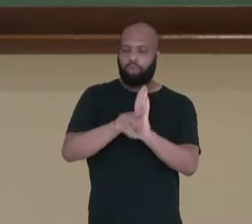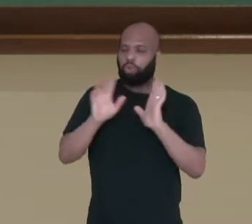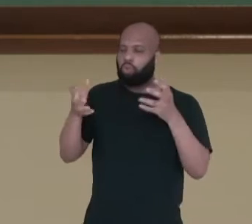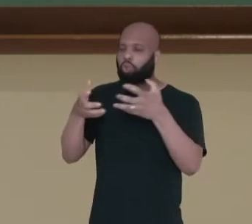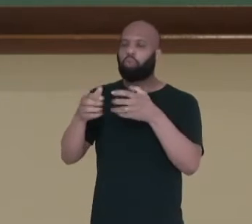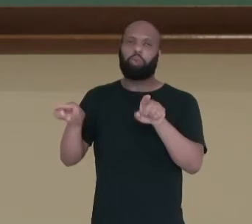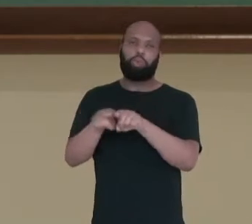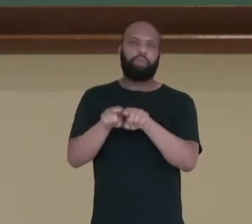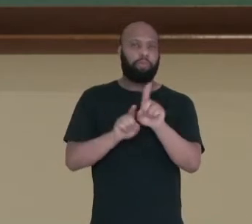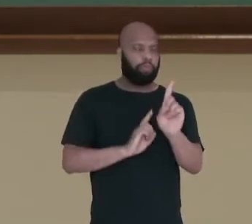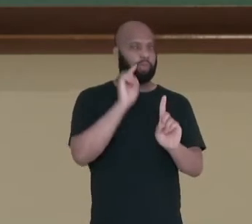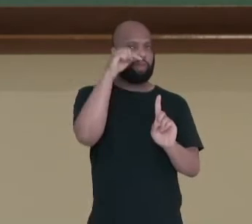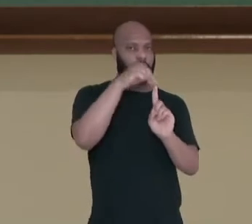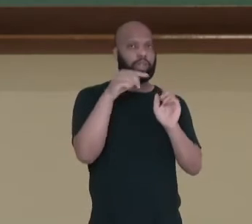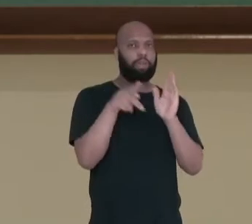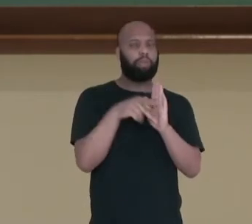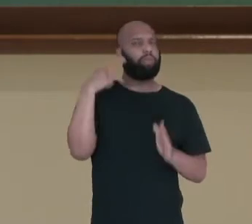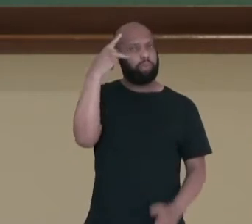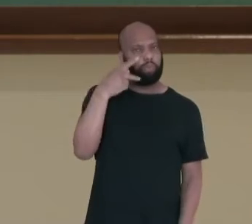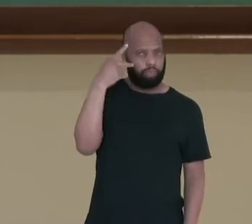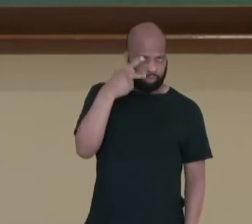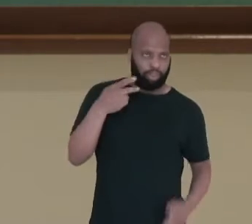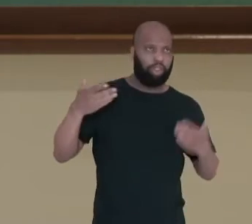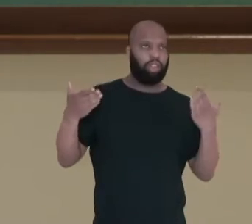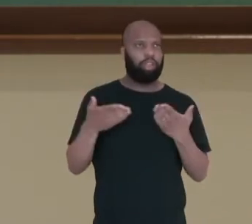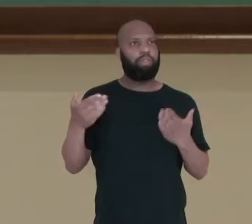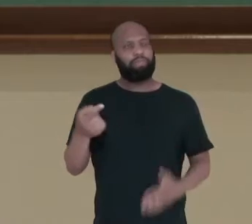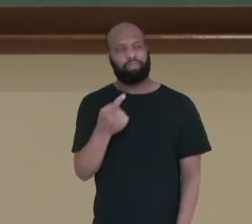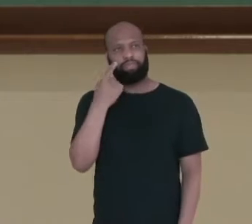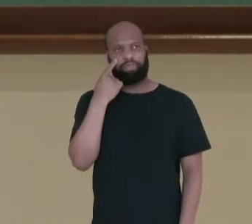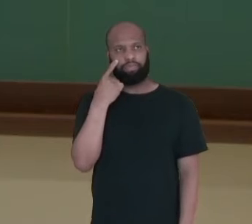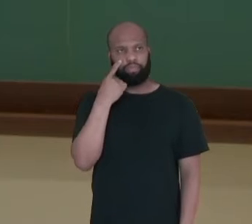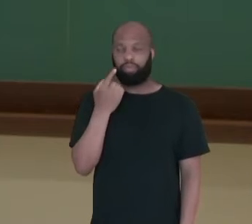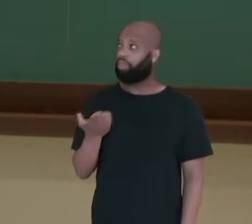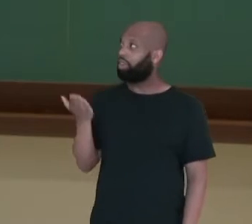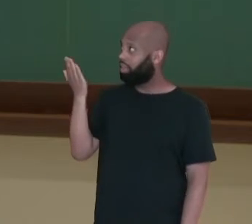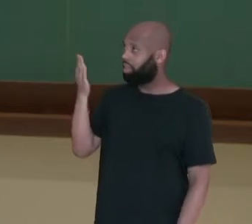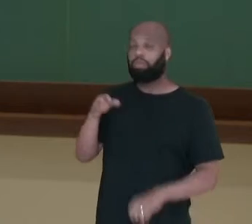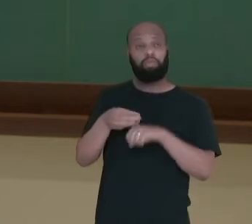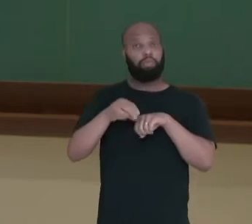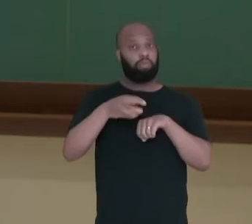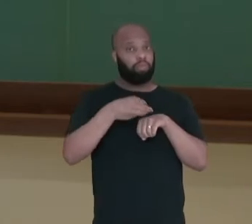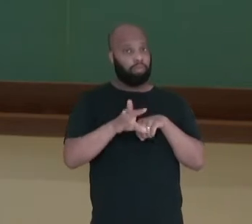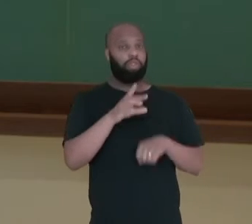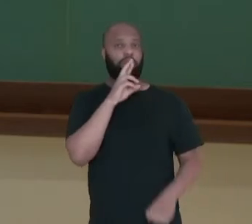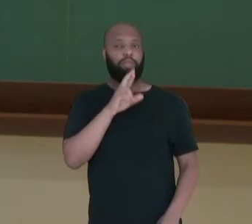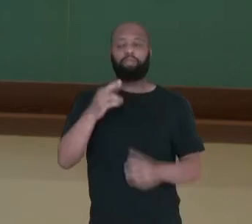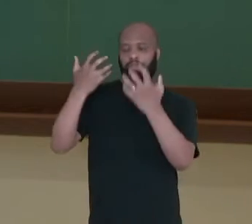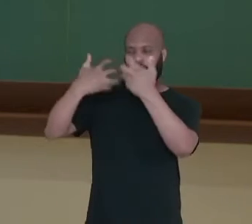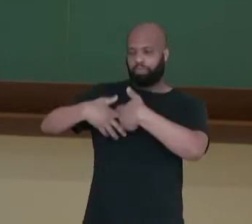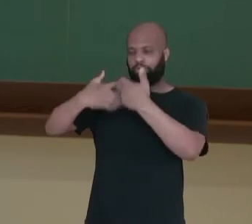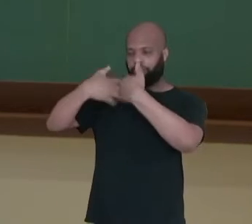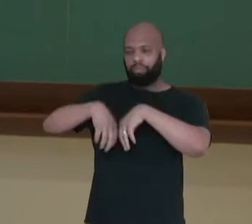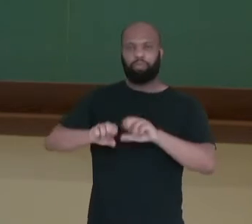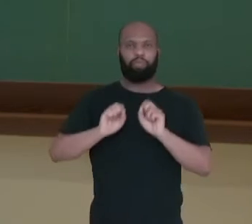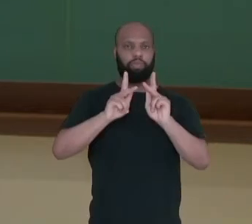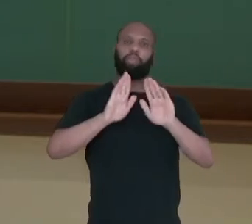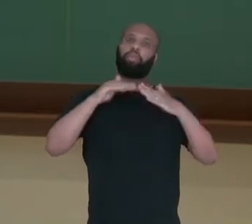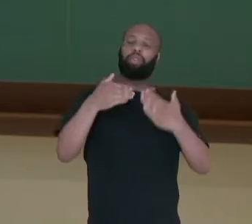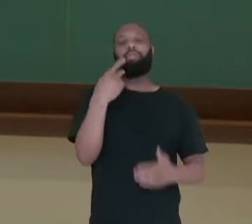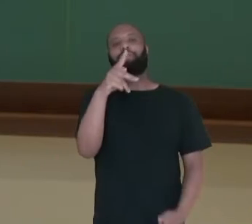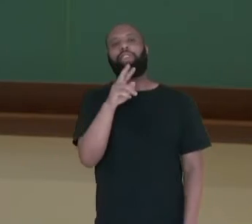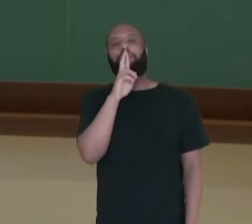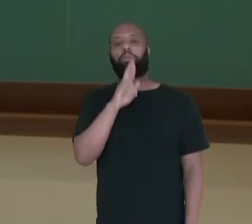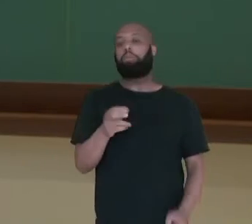seria uma finalidade da política. Vamos aqui então para a nossa sugestão de reflexão, tá?